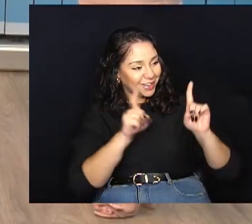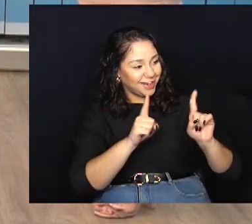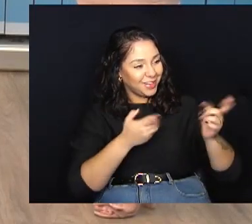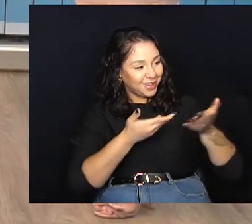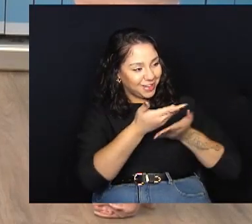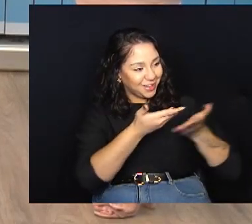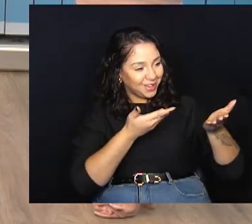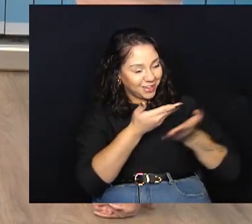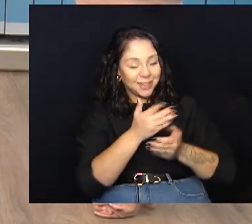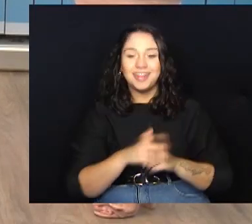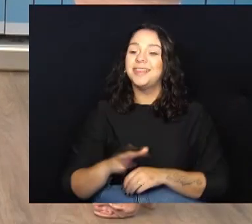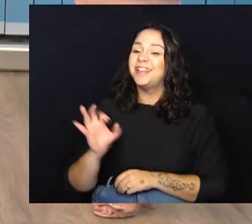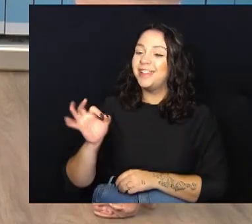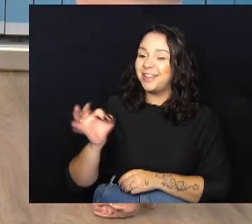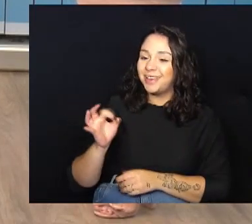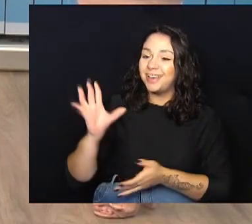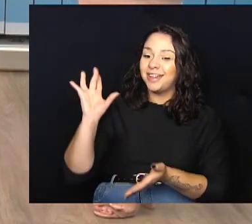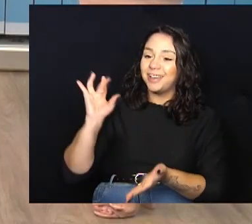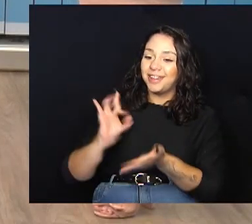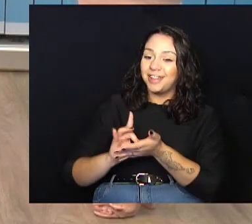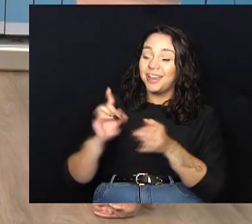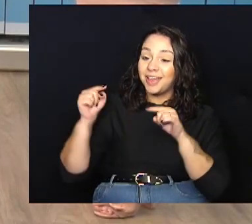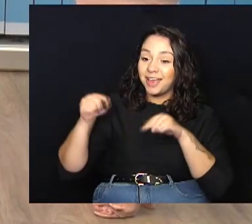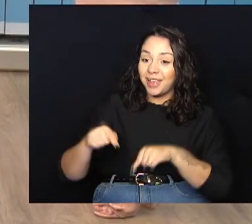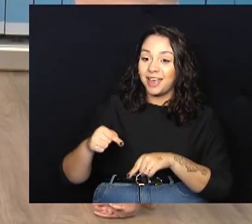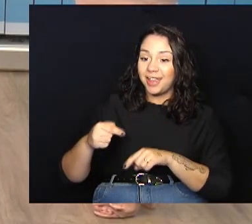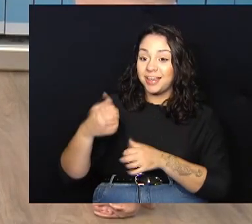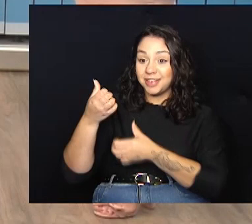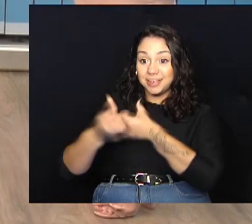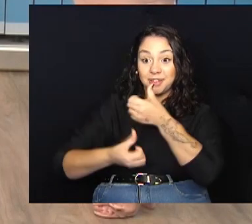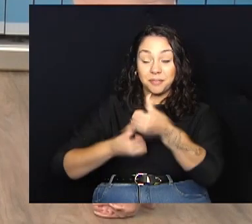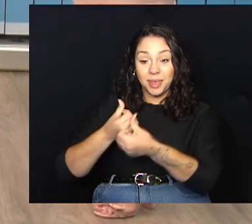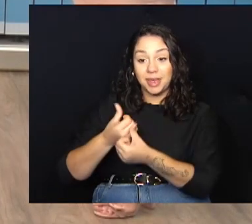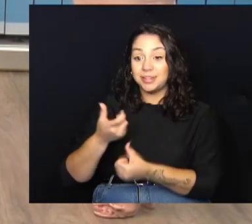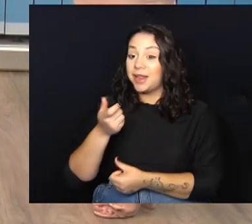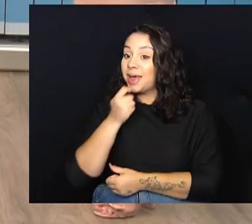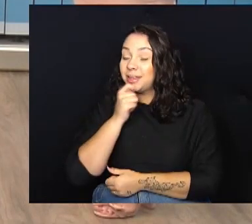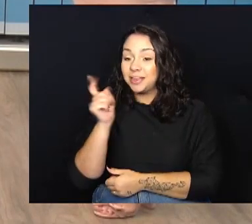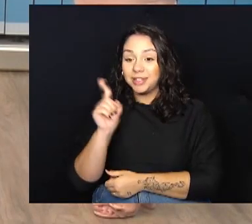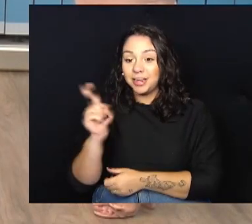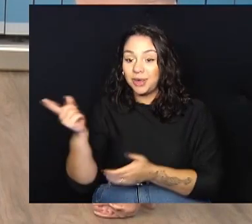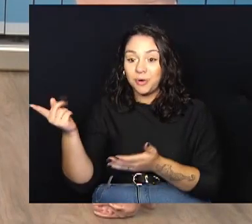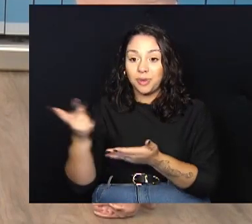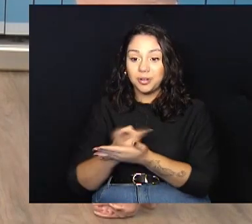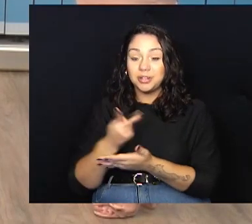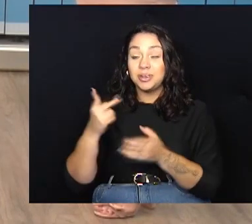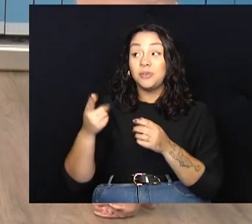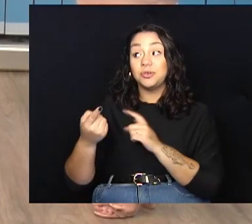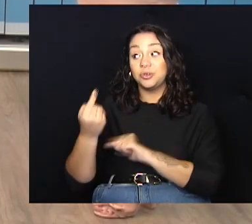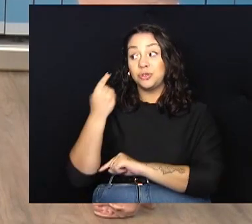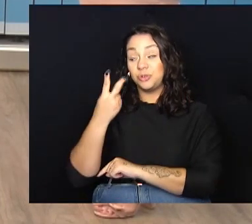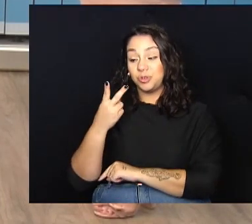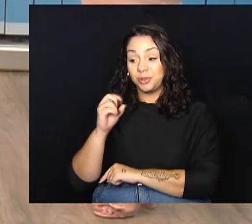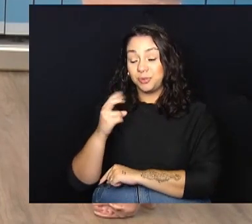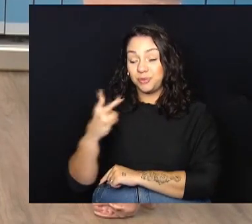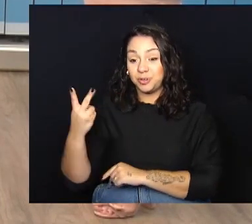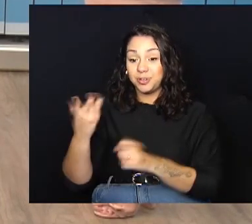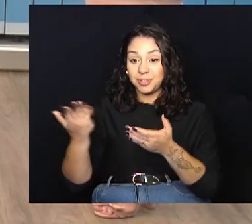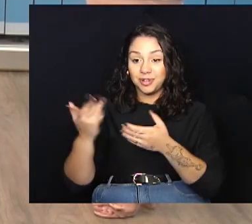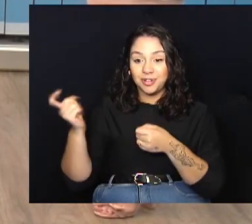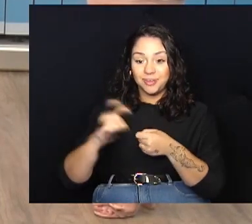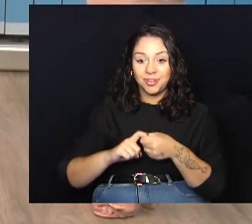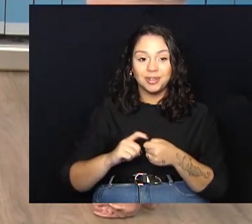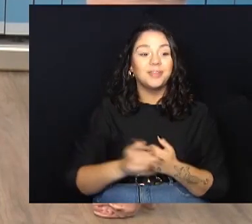tabelinha Menina esse semestre ainda não aconteceu já tinha acontecido em 2022 agora a gente tá de volta exatamente então